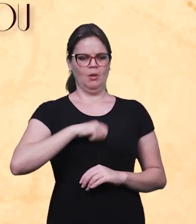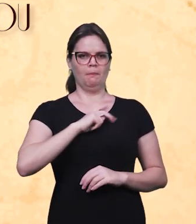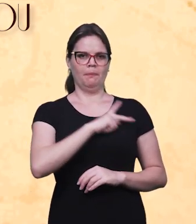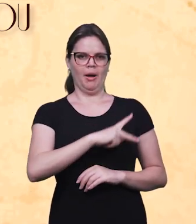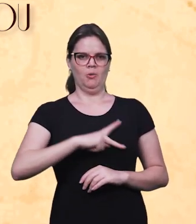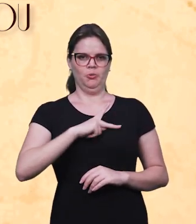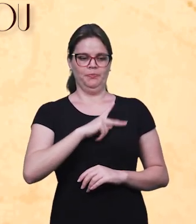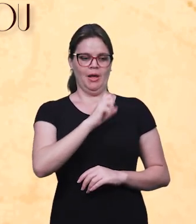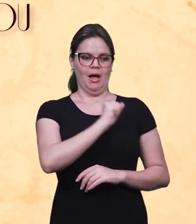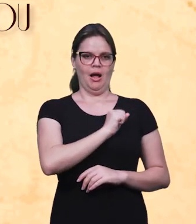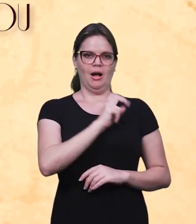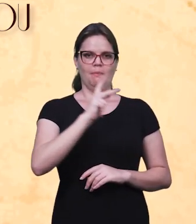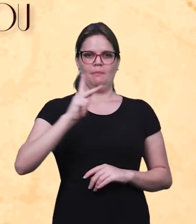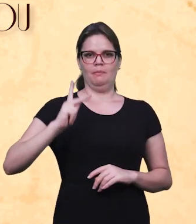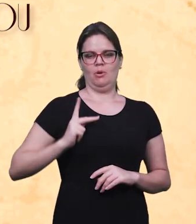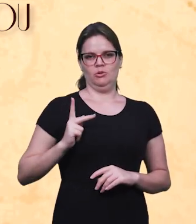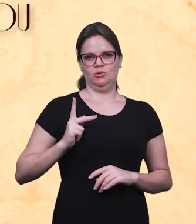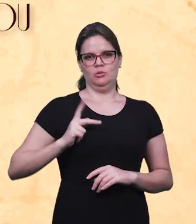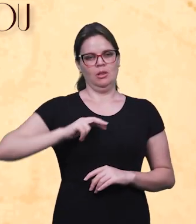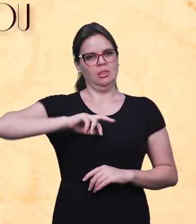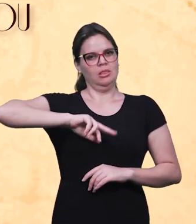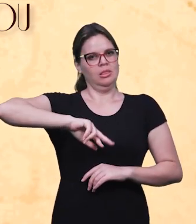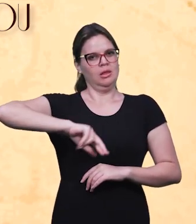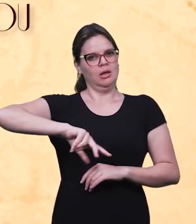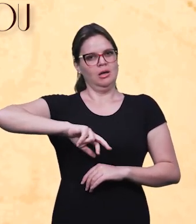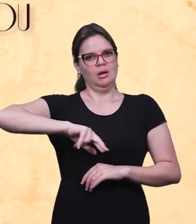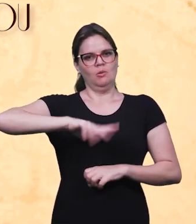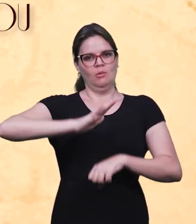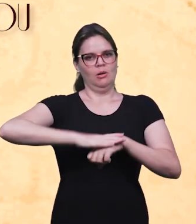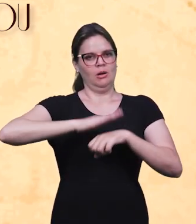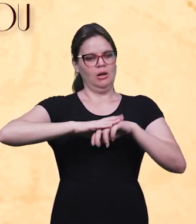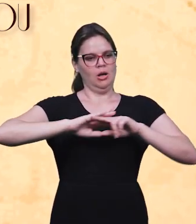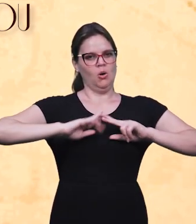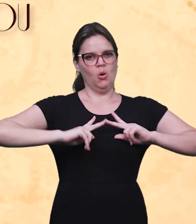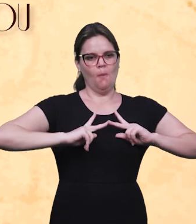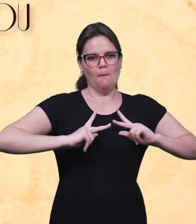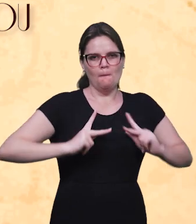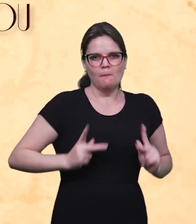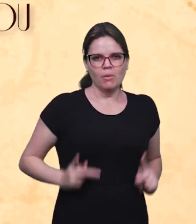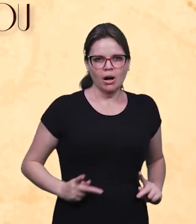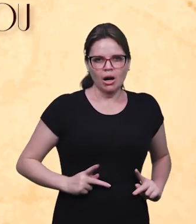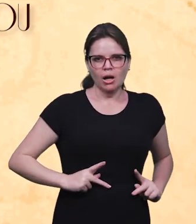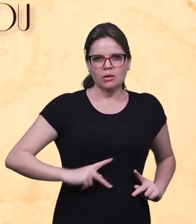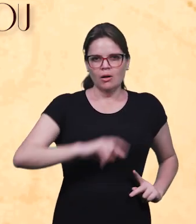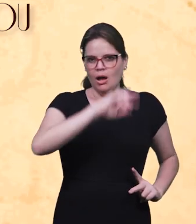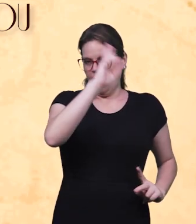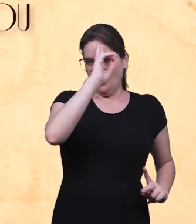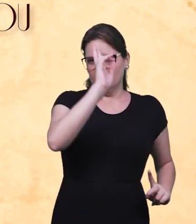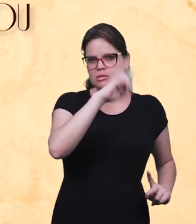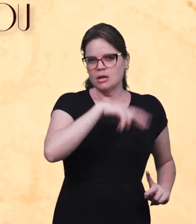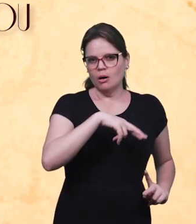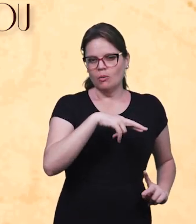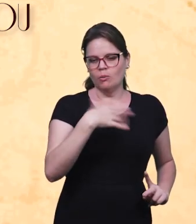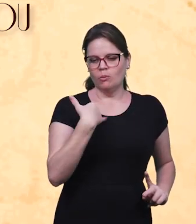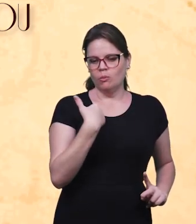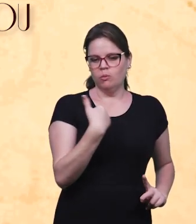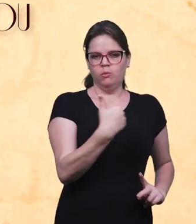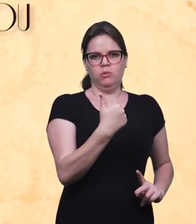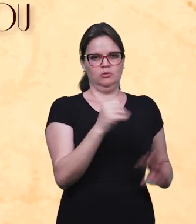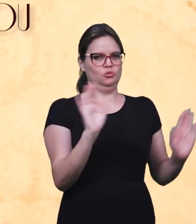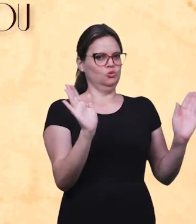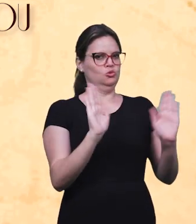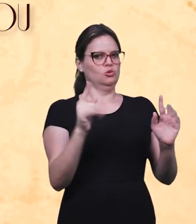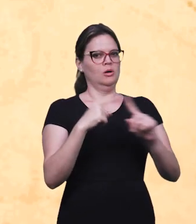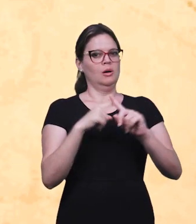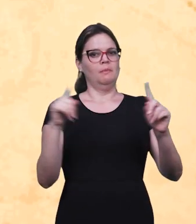algum, mas por Jesus Cristo e por Deus Pai, que o ressuscitou